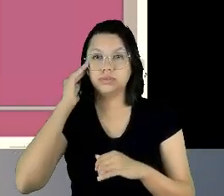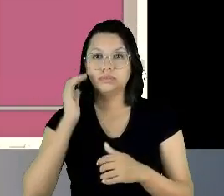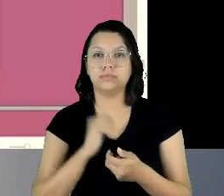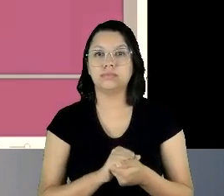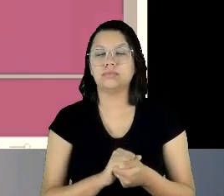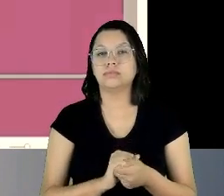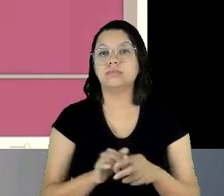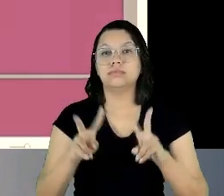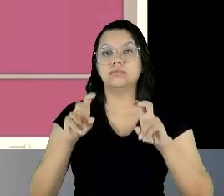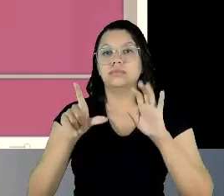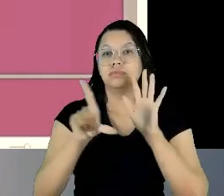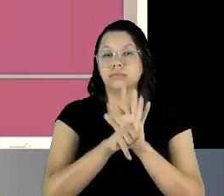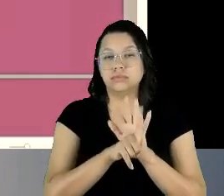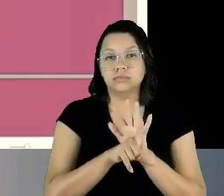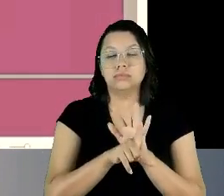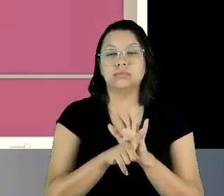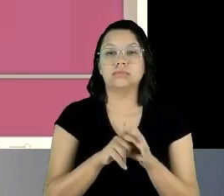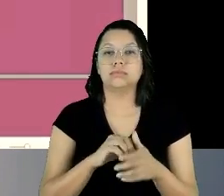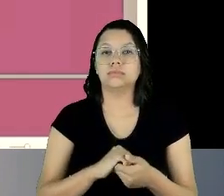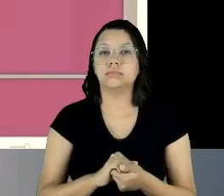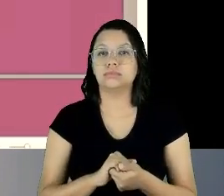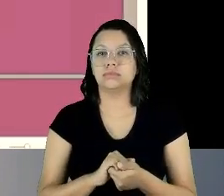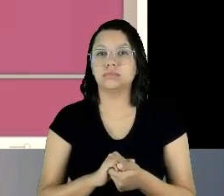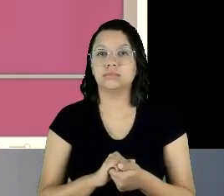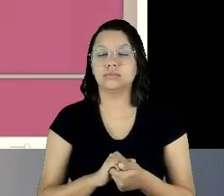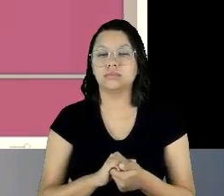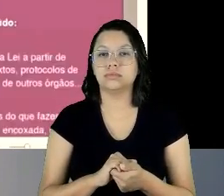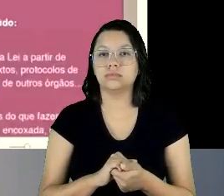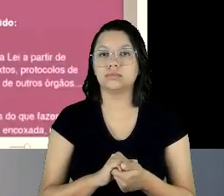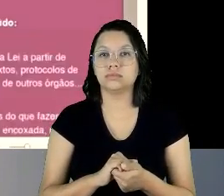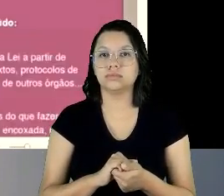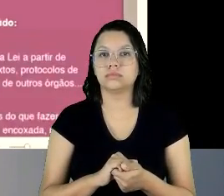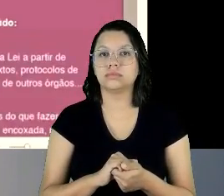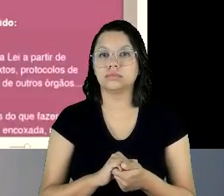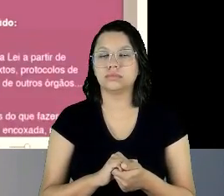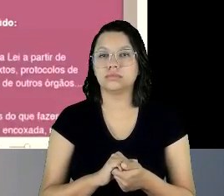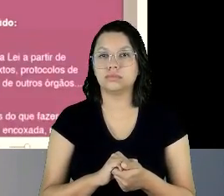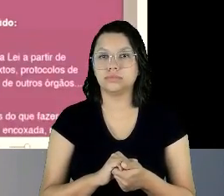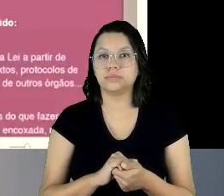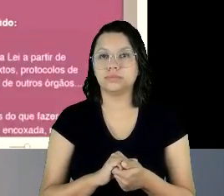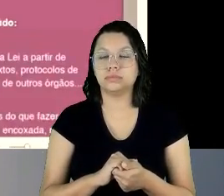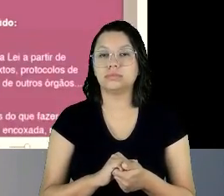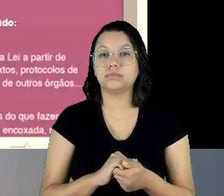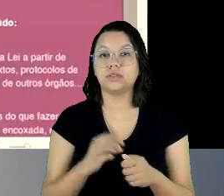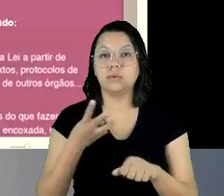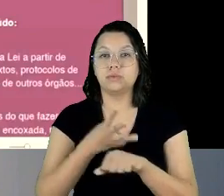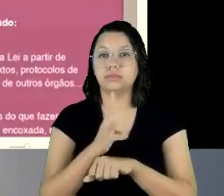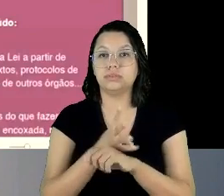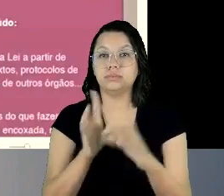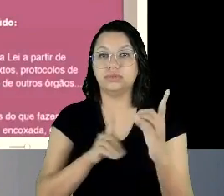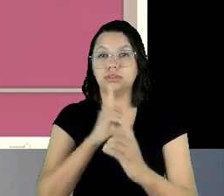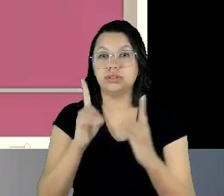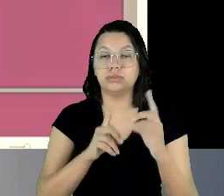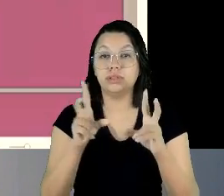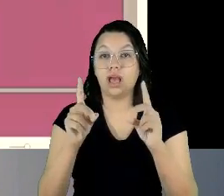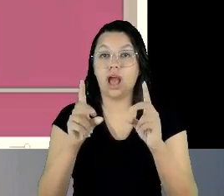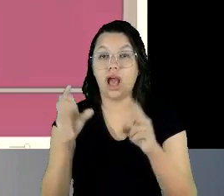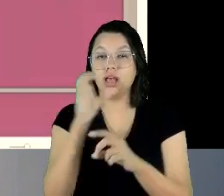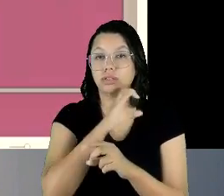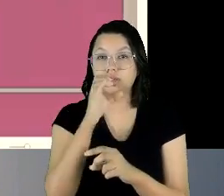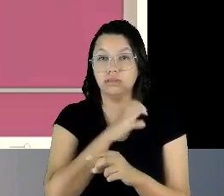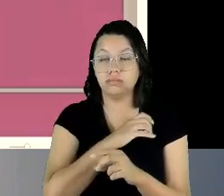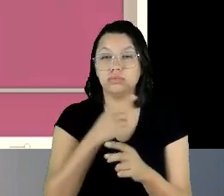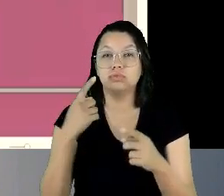compreensão sobre a lei, uma robô, né, de WhatsApp para atendimento automático e rápido